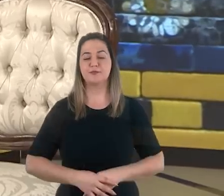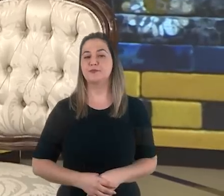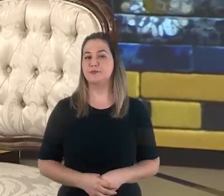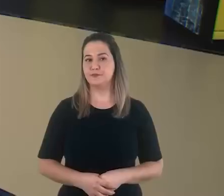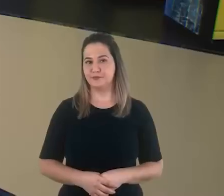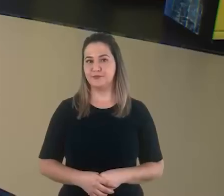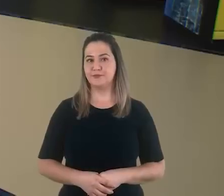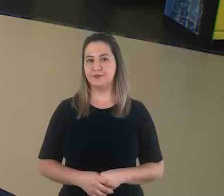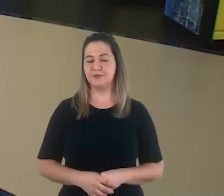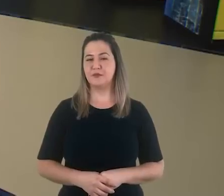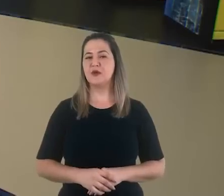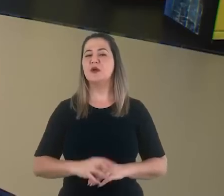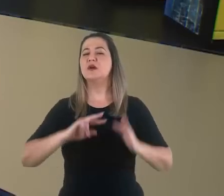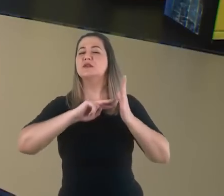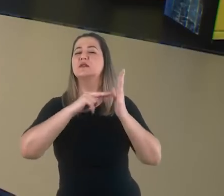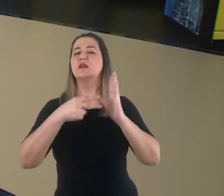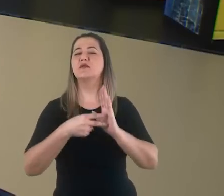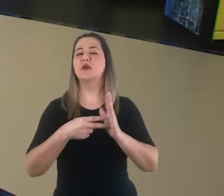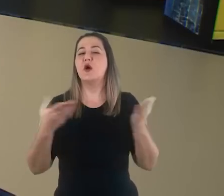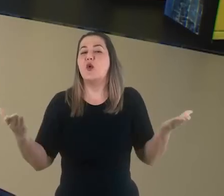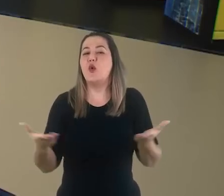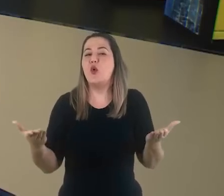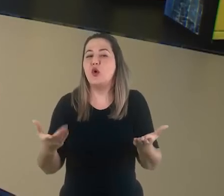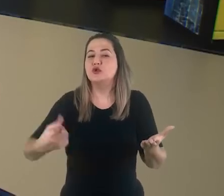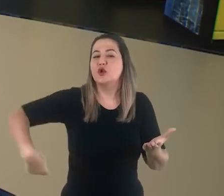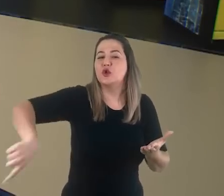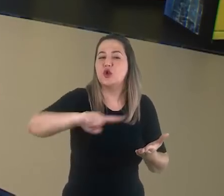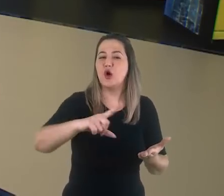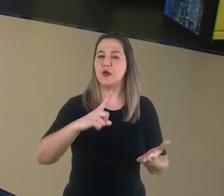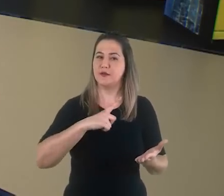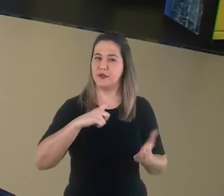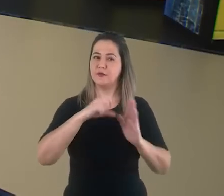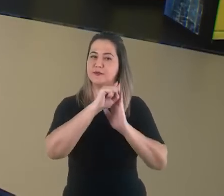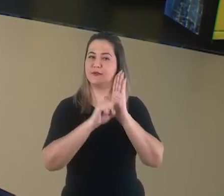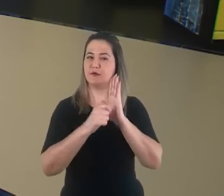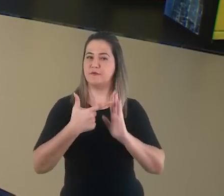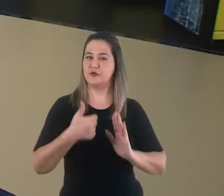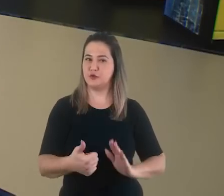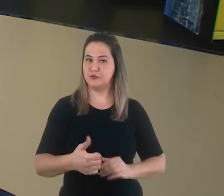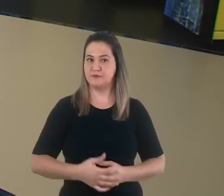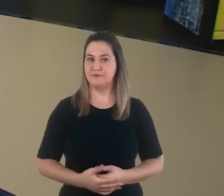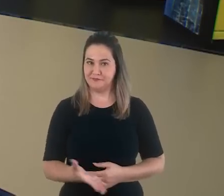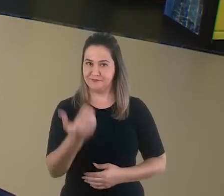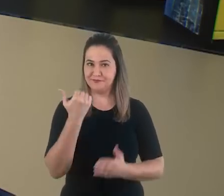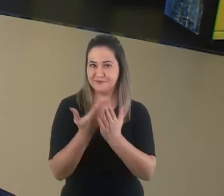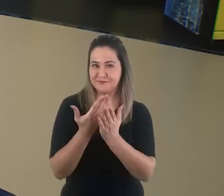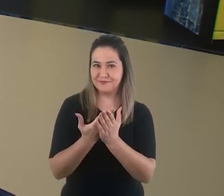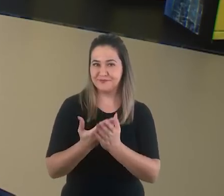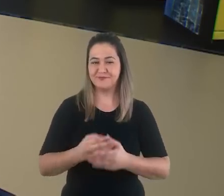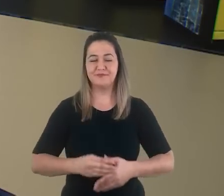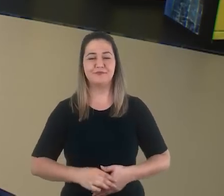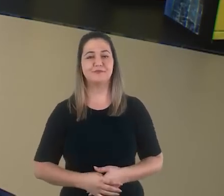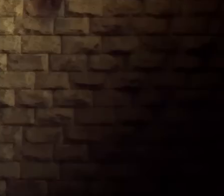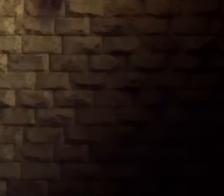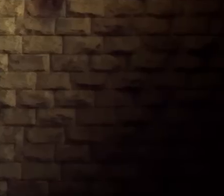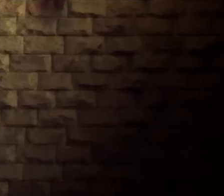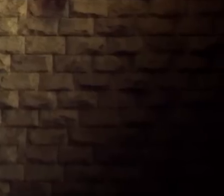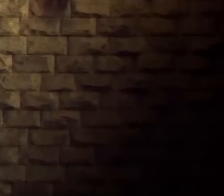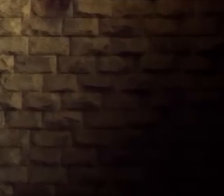Deus. Qual o significado disso para nós que vivemos hoje no século XXI? Não sai daí porque o Evidências está só